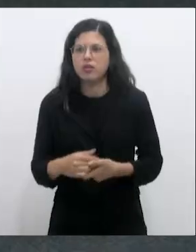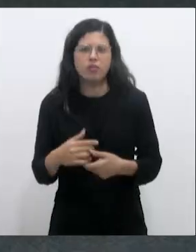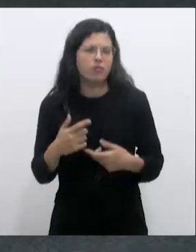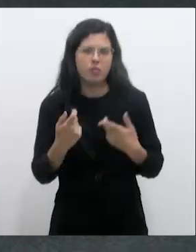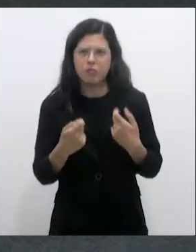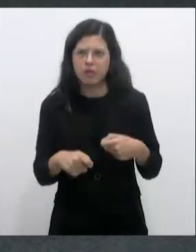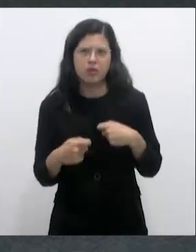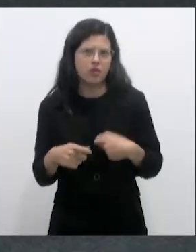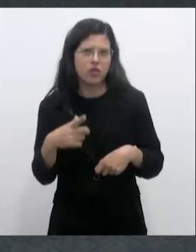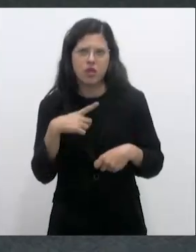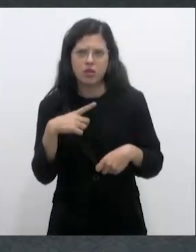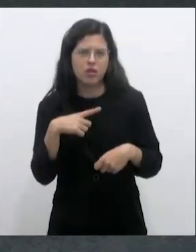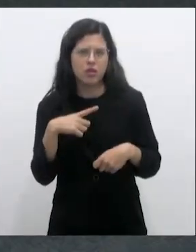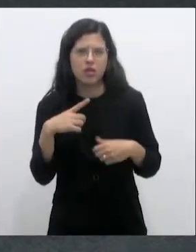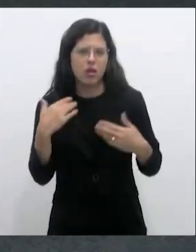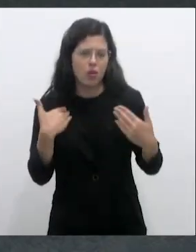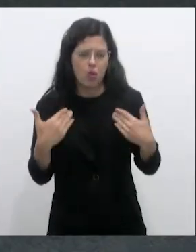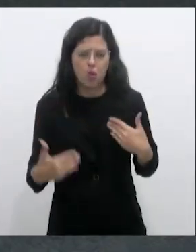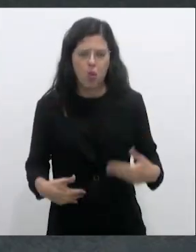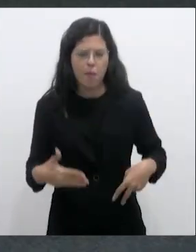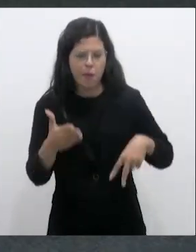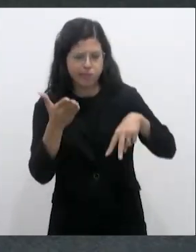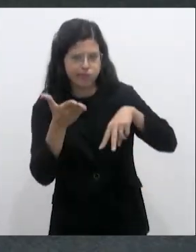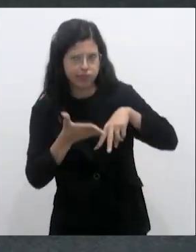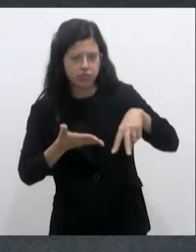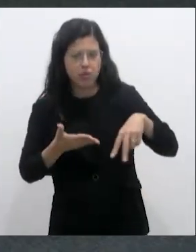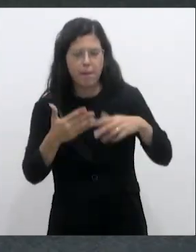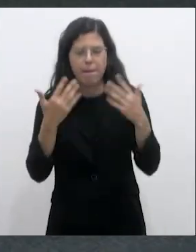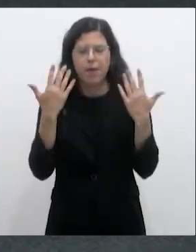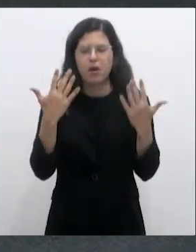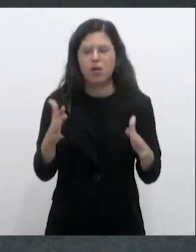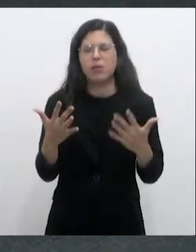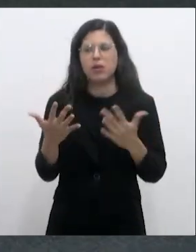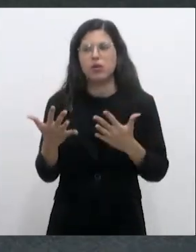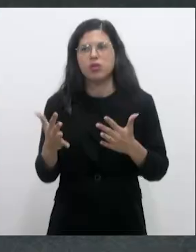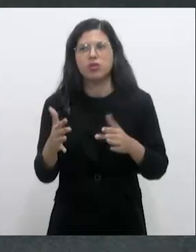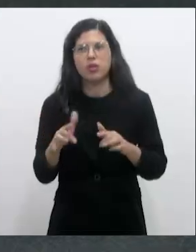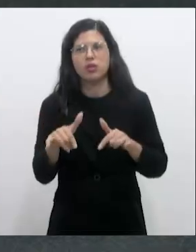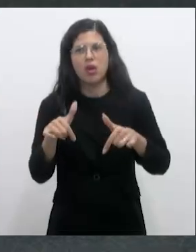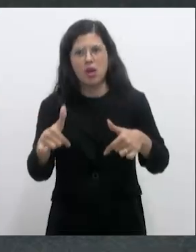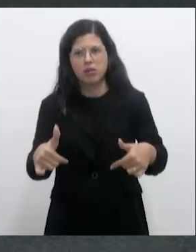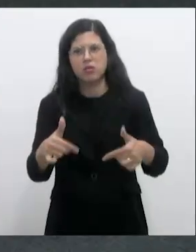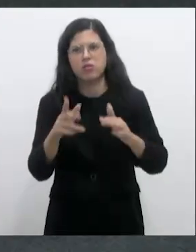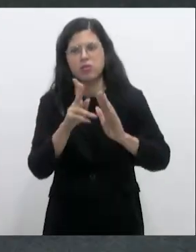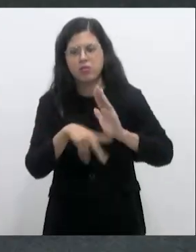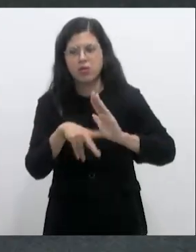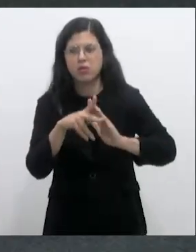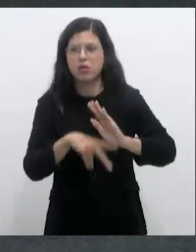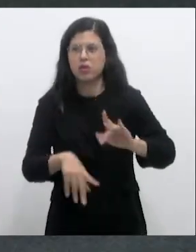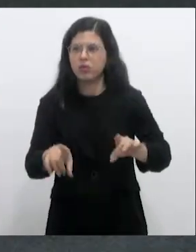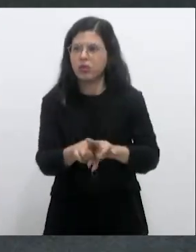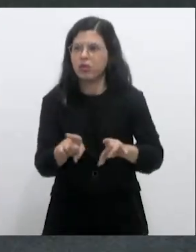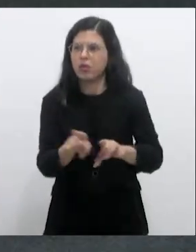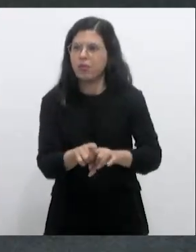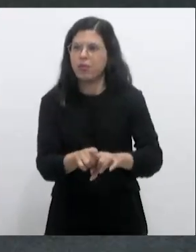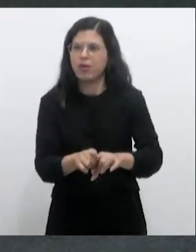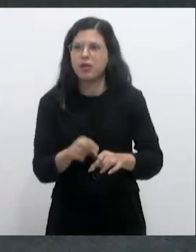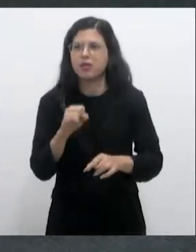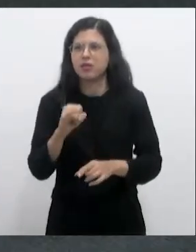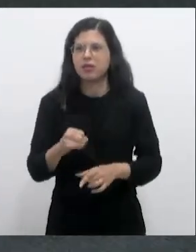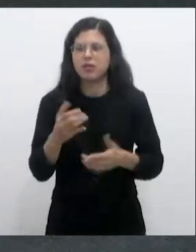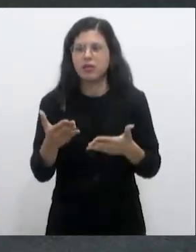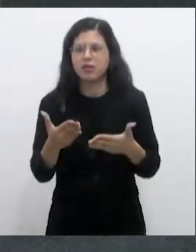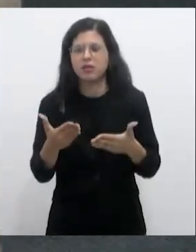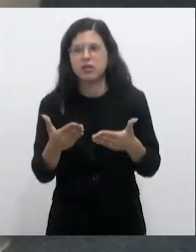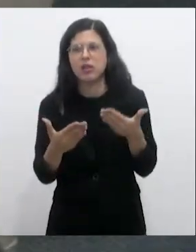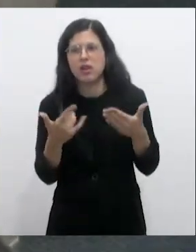ter nenhum dos seus membros amputados. Então, parabenizo essa iniciativa e também, se ele abrir com